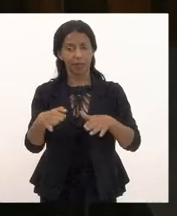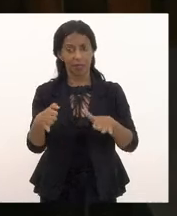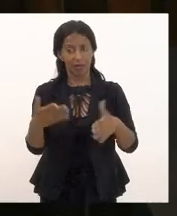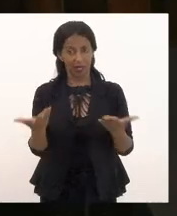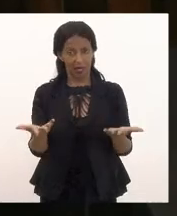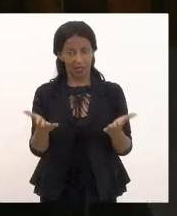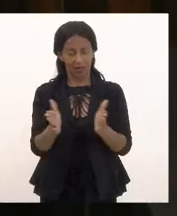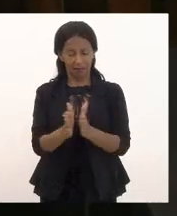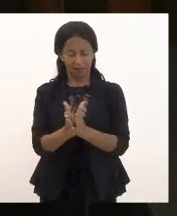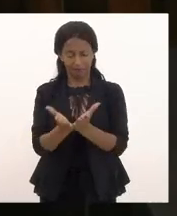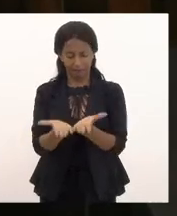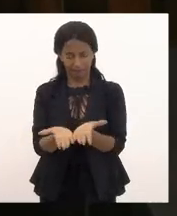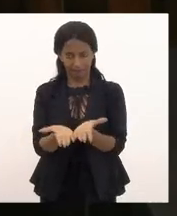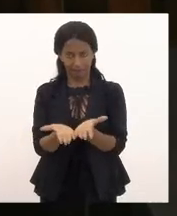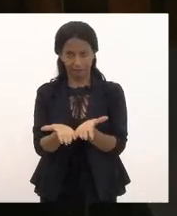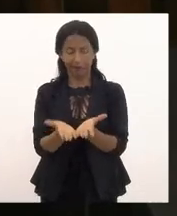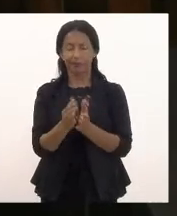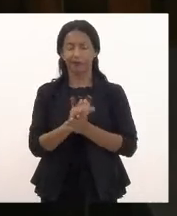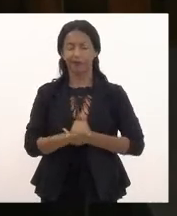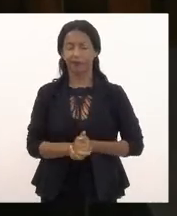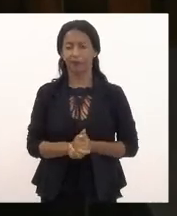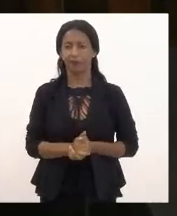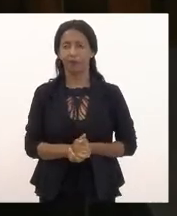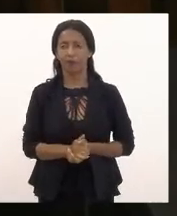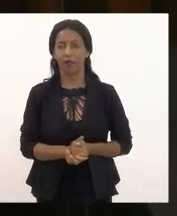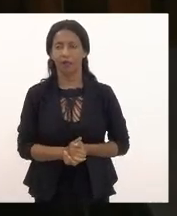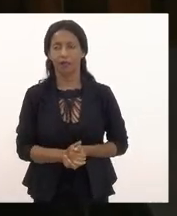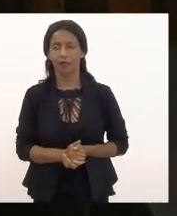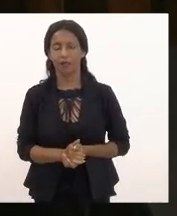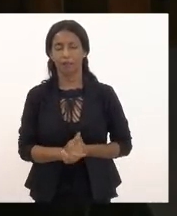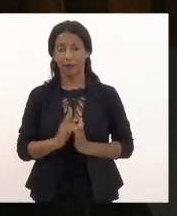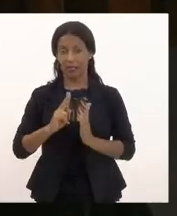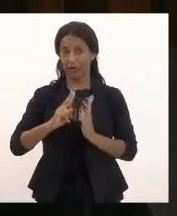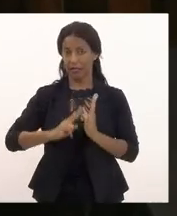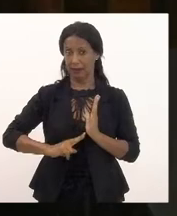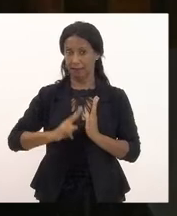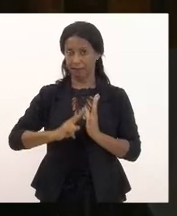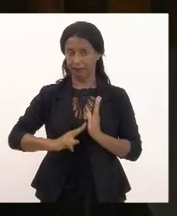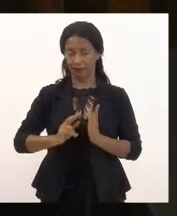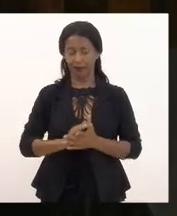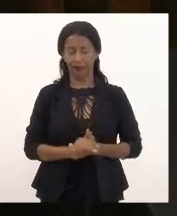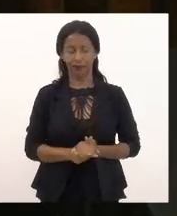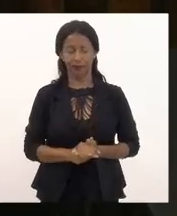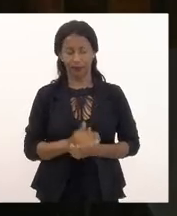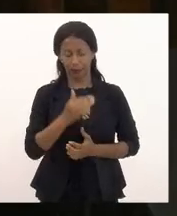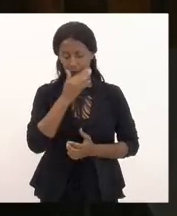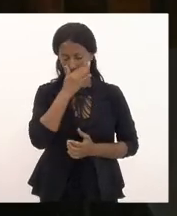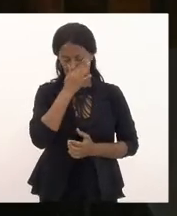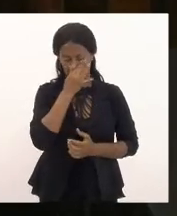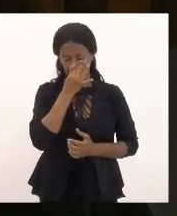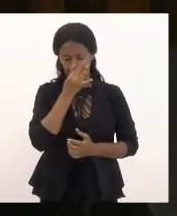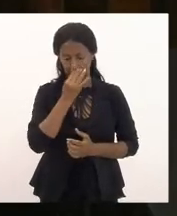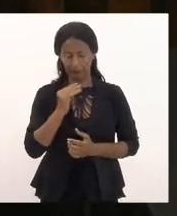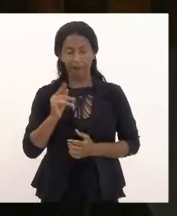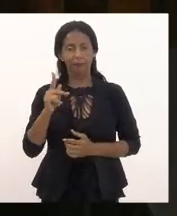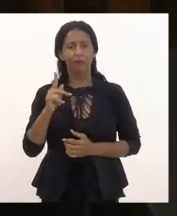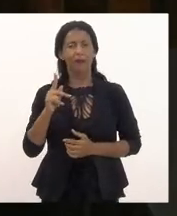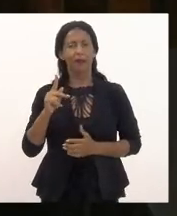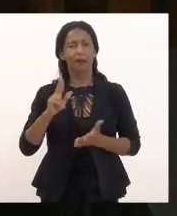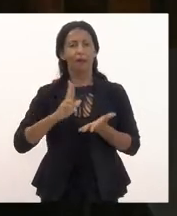aqui um espaço para ler uma das epístolas de